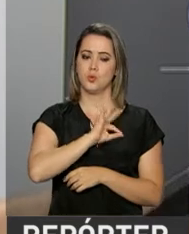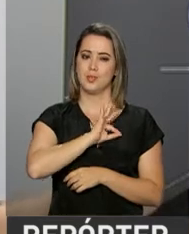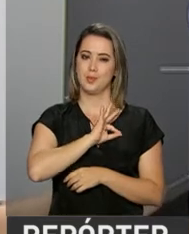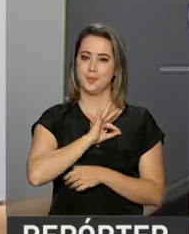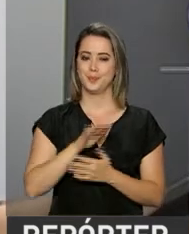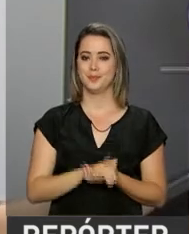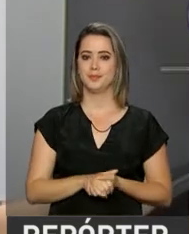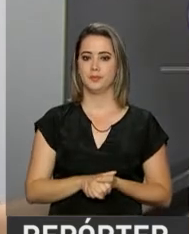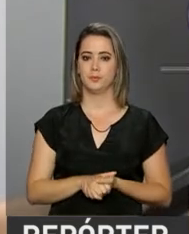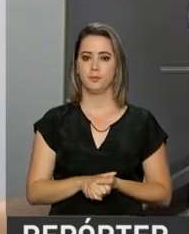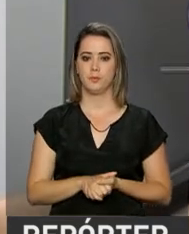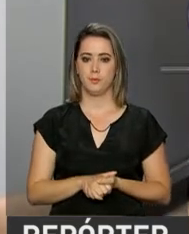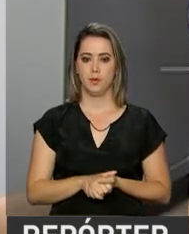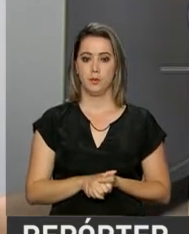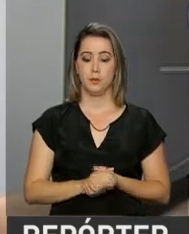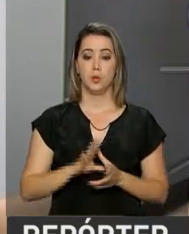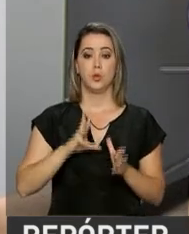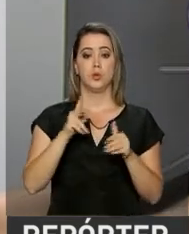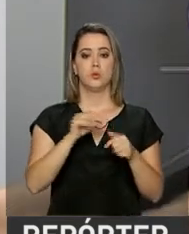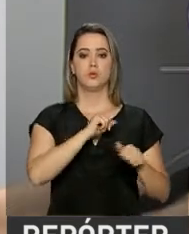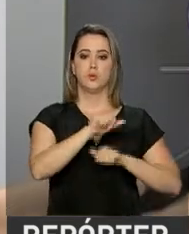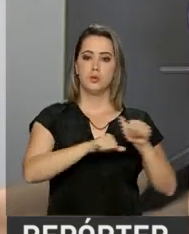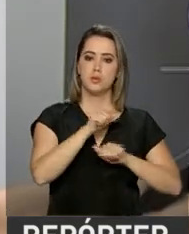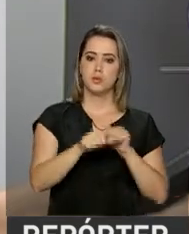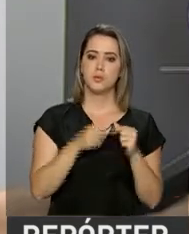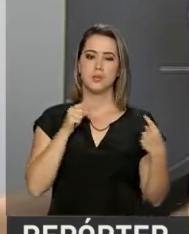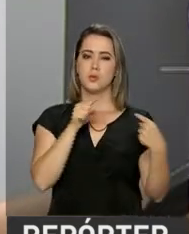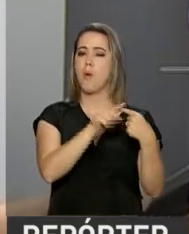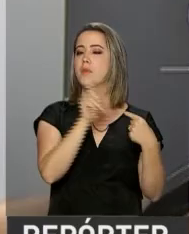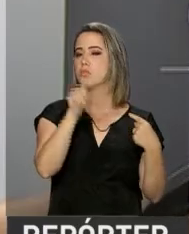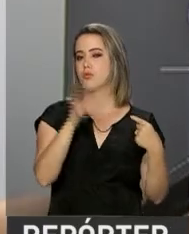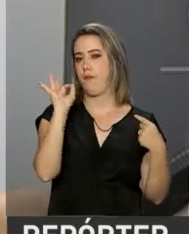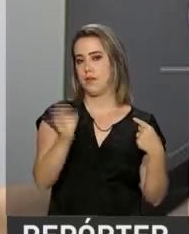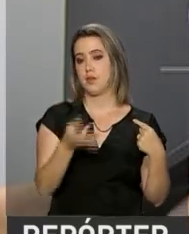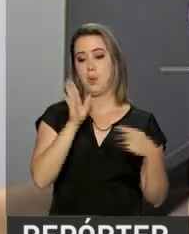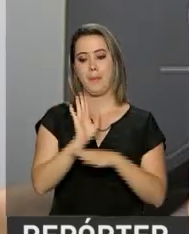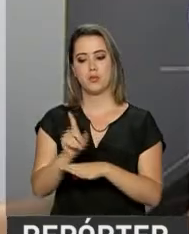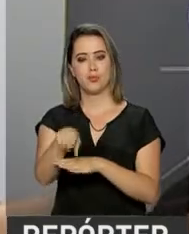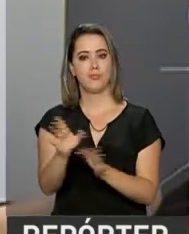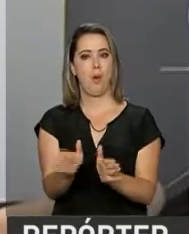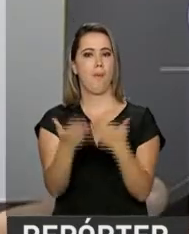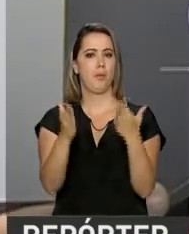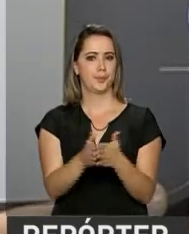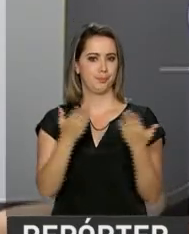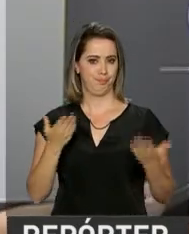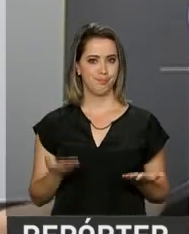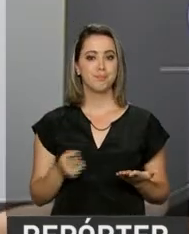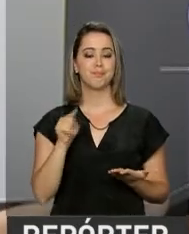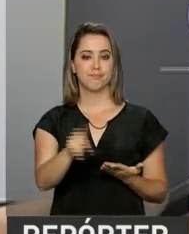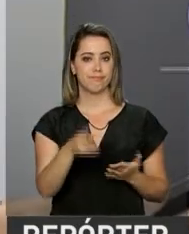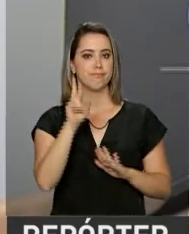foram feitas, elas têm um objetivo muito claro. Todas foram para beneficiar quem precisa mais, quem é mais pobre. Tenho certeza, é